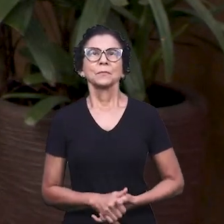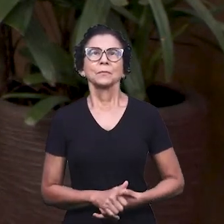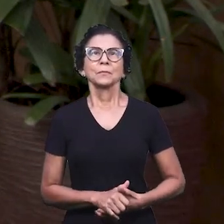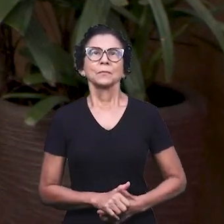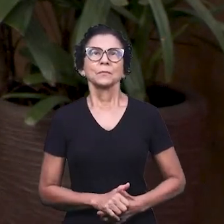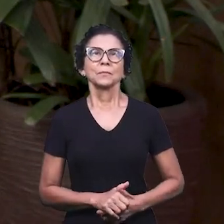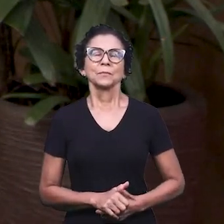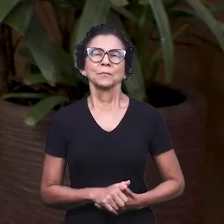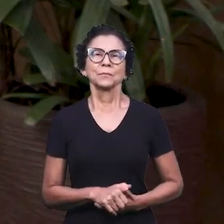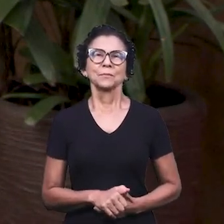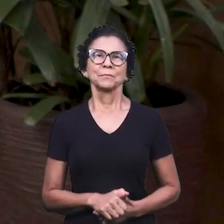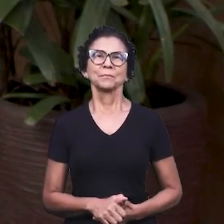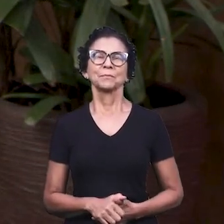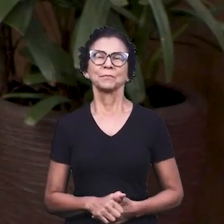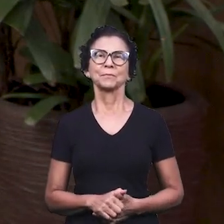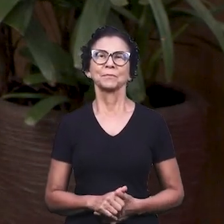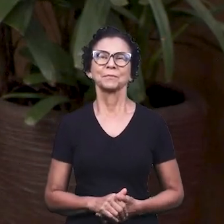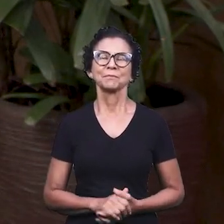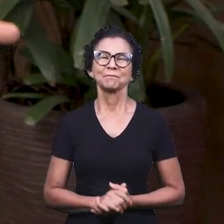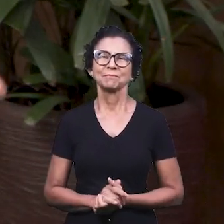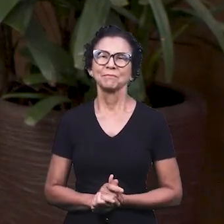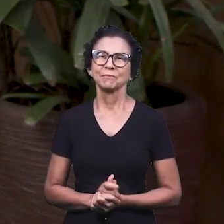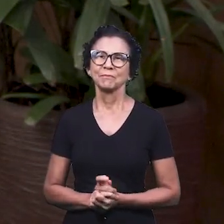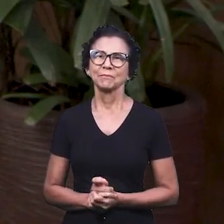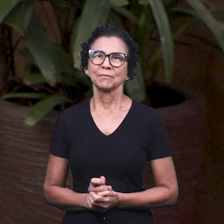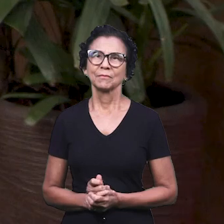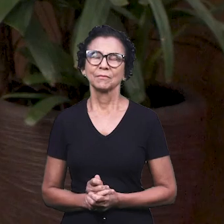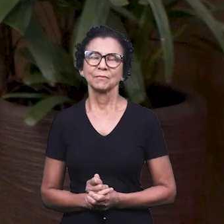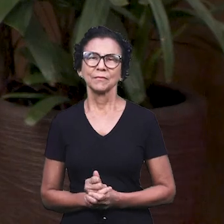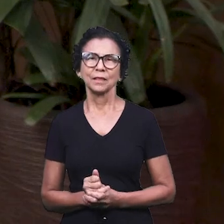micro, né? Ou nano negócio pequeno.